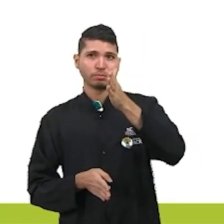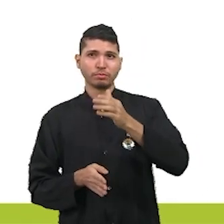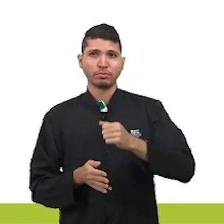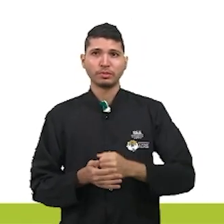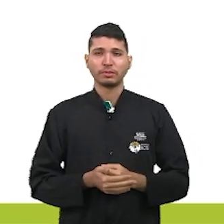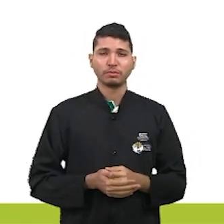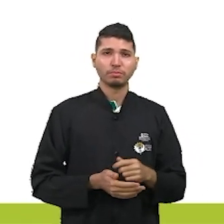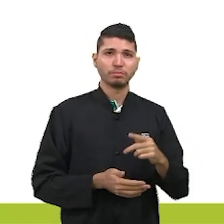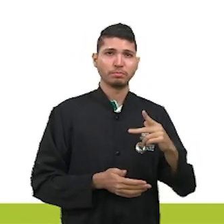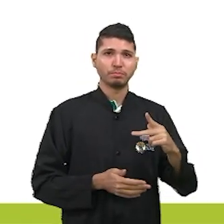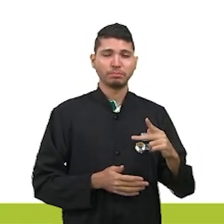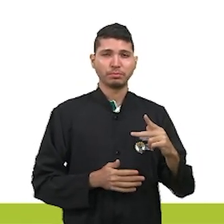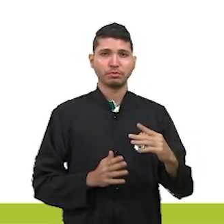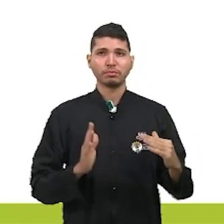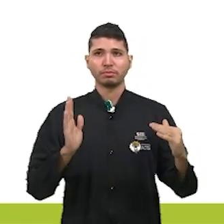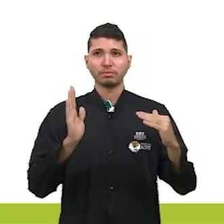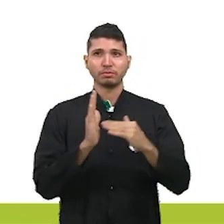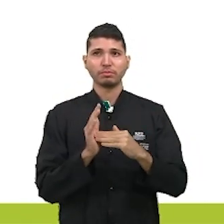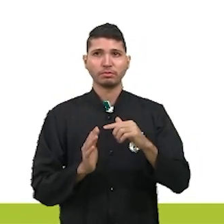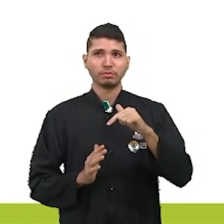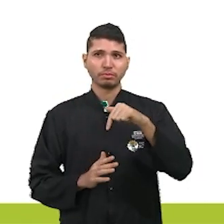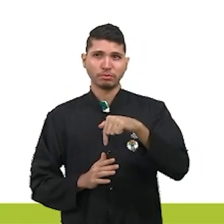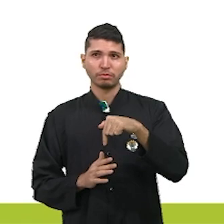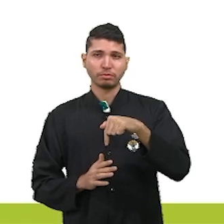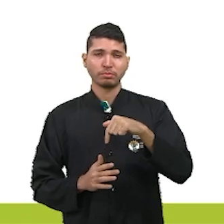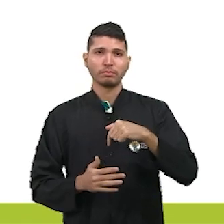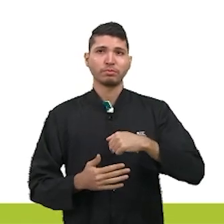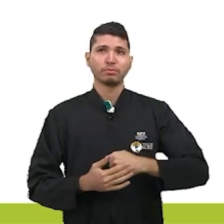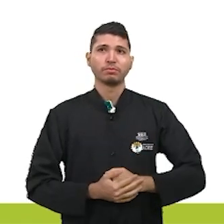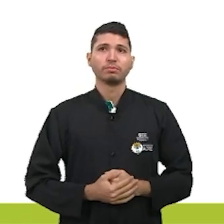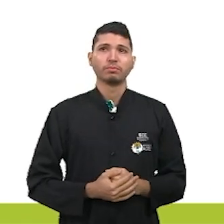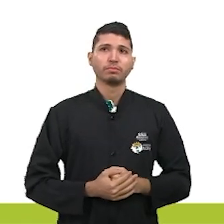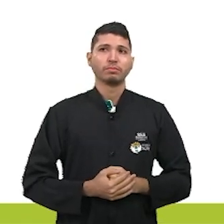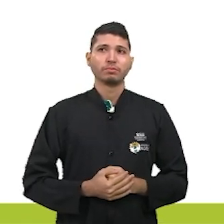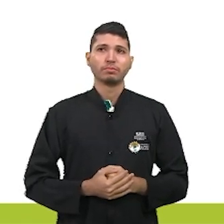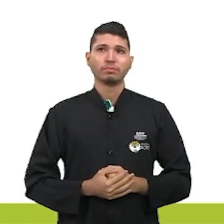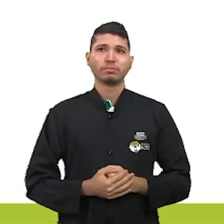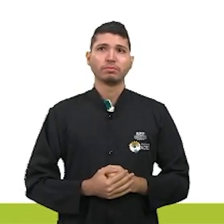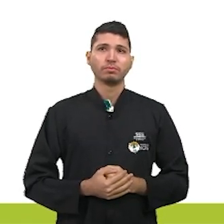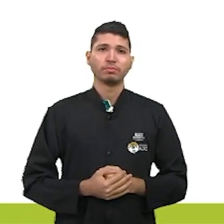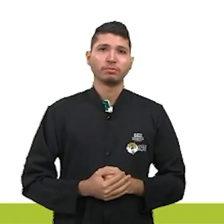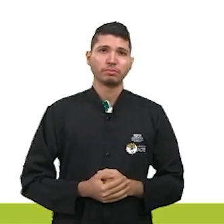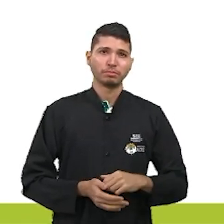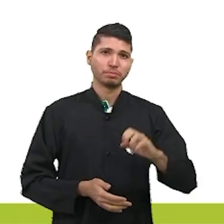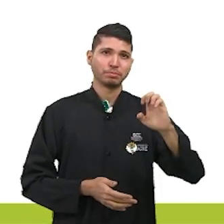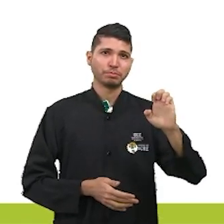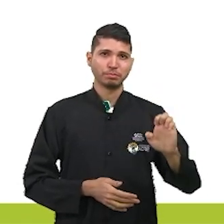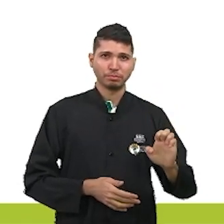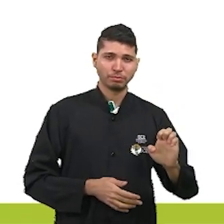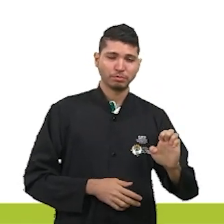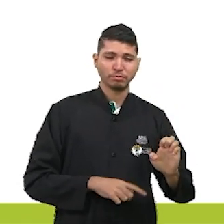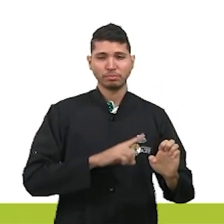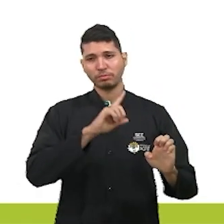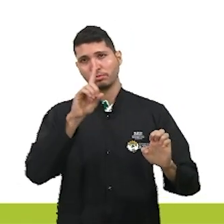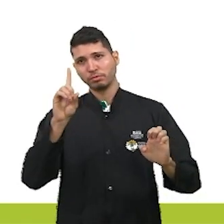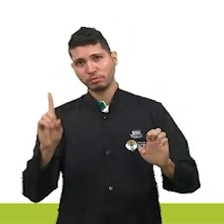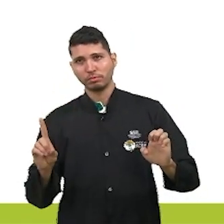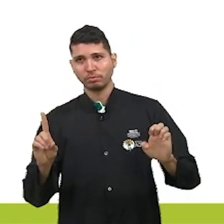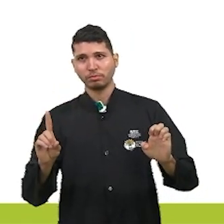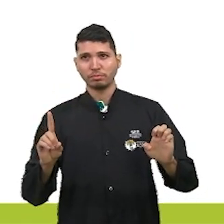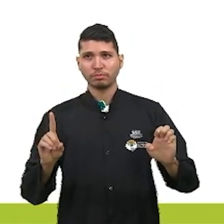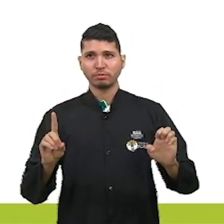o ponto Q pelo caminho mais curto, ou seja, da esquerda para a direita ou de baixo para cima.